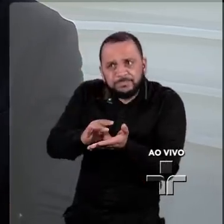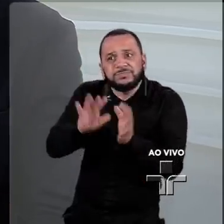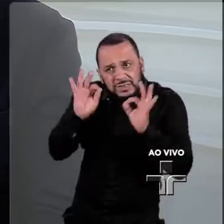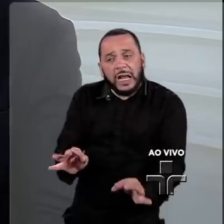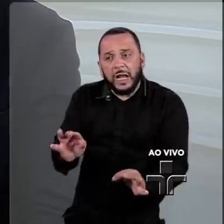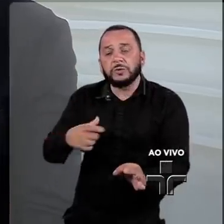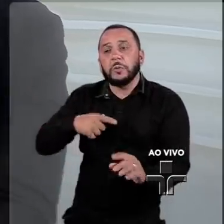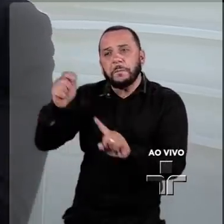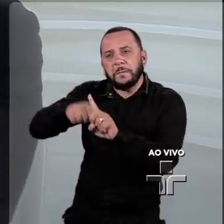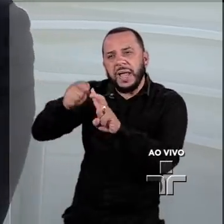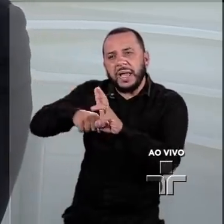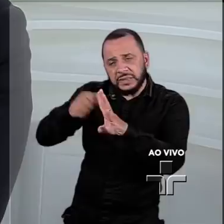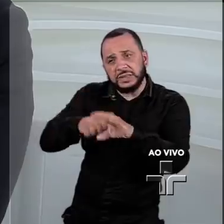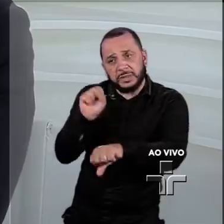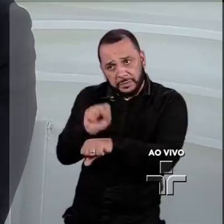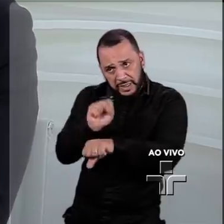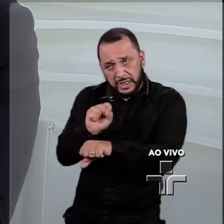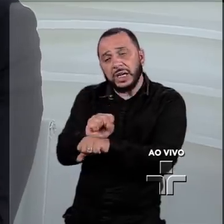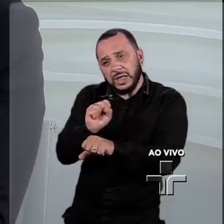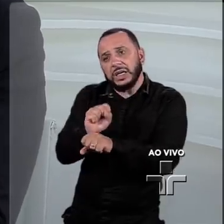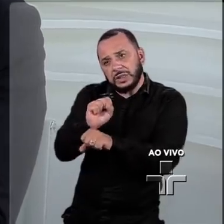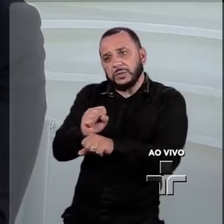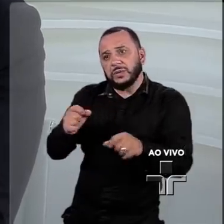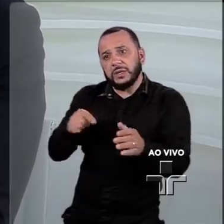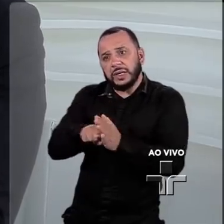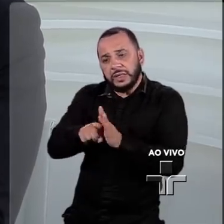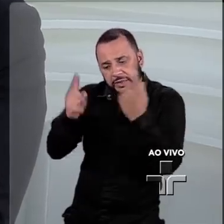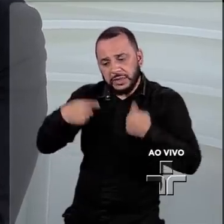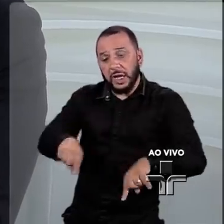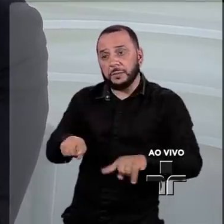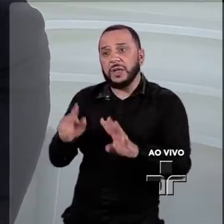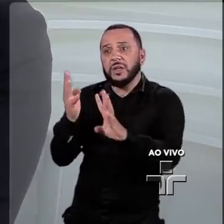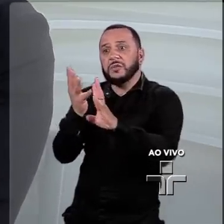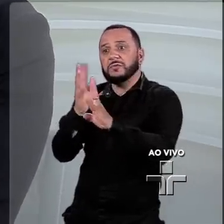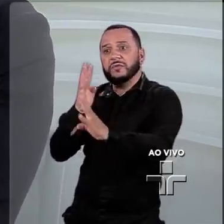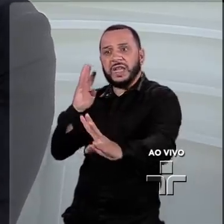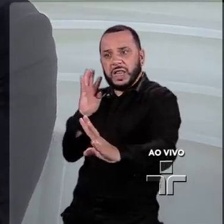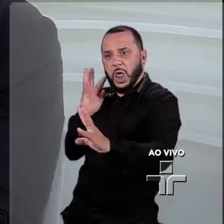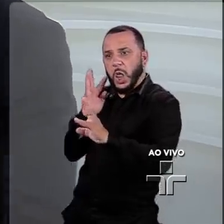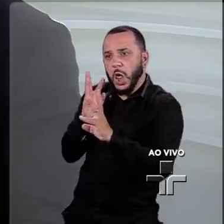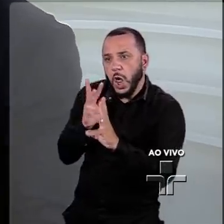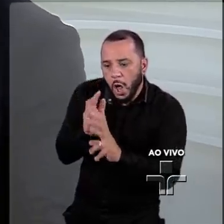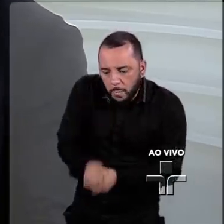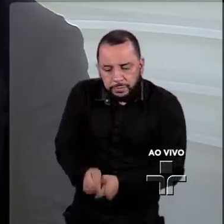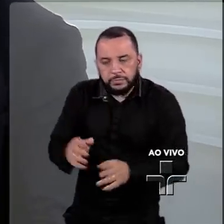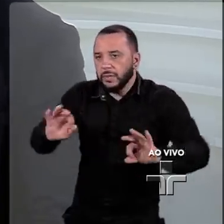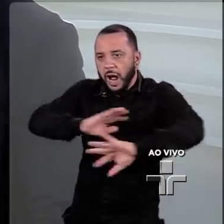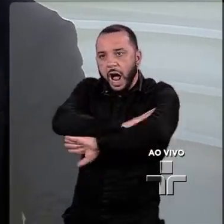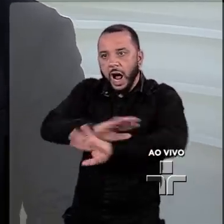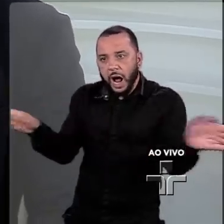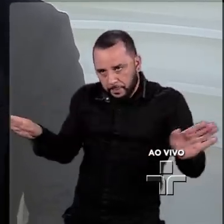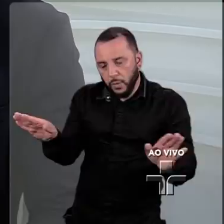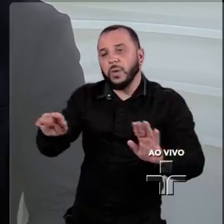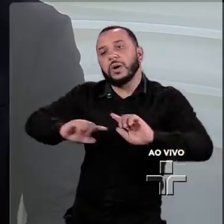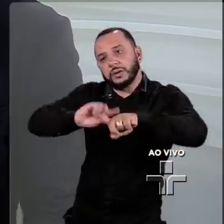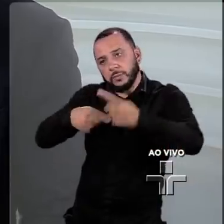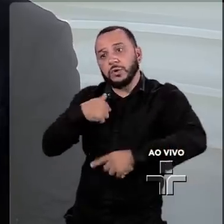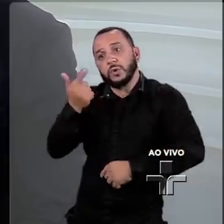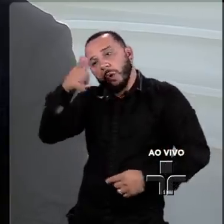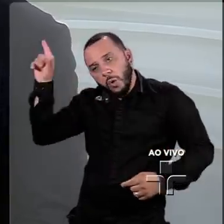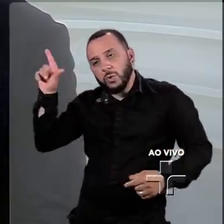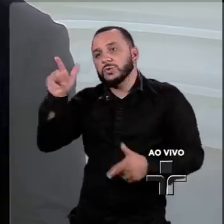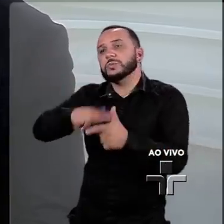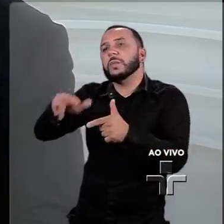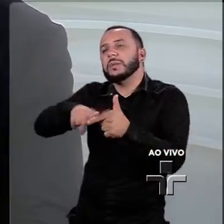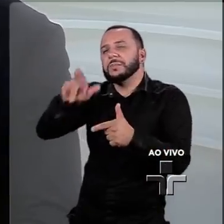exame. Resolvida a fila e depois outras questões que vieram em seguida, como você mesmo mencionou,